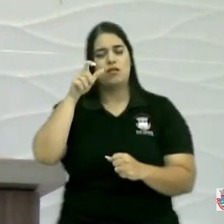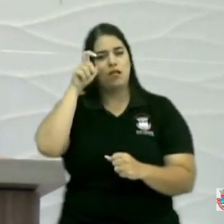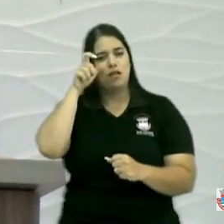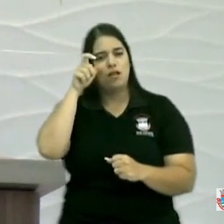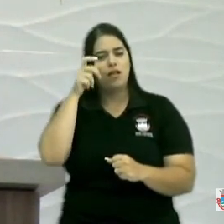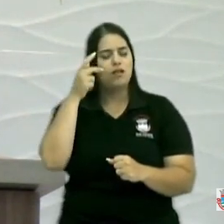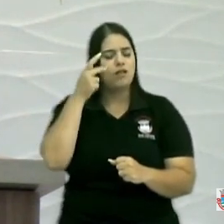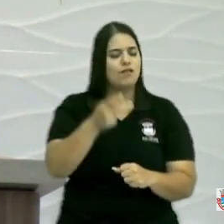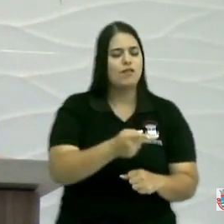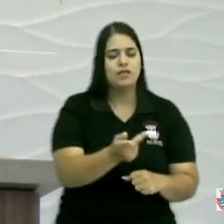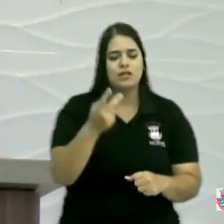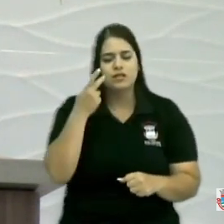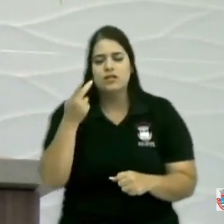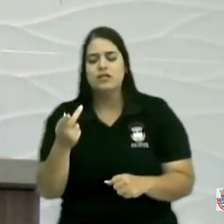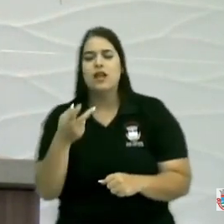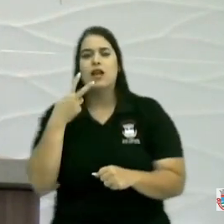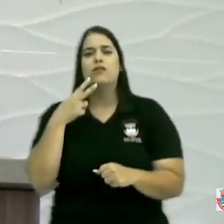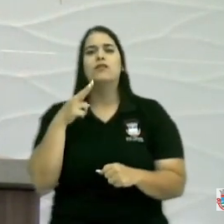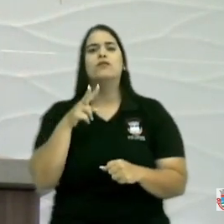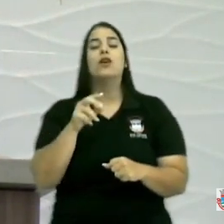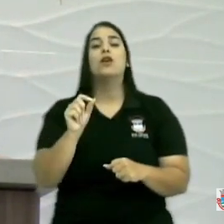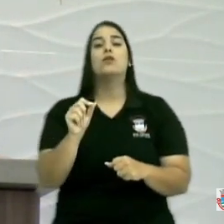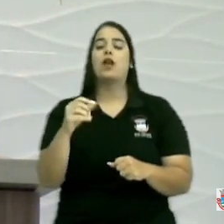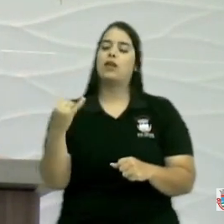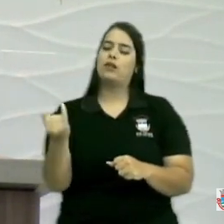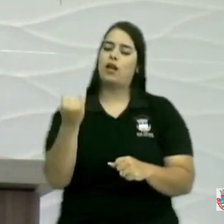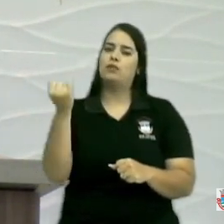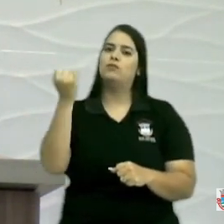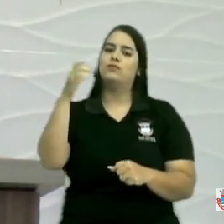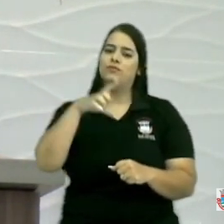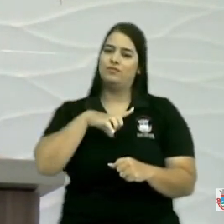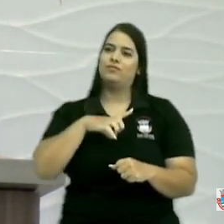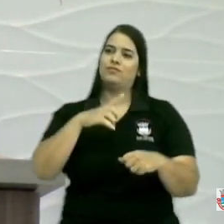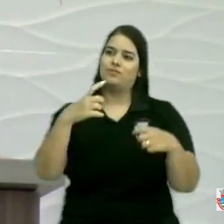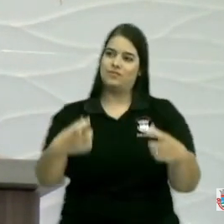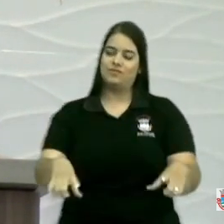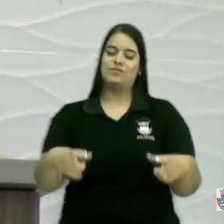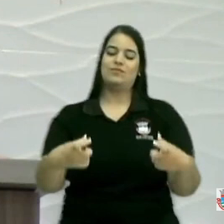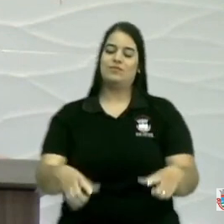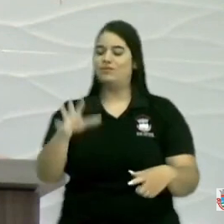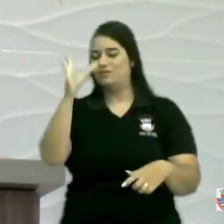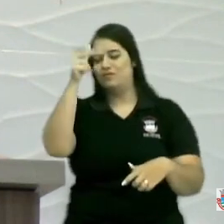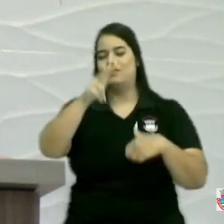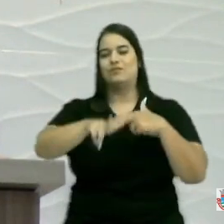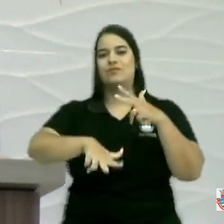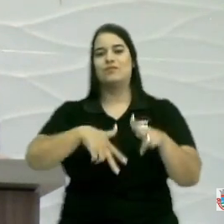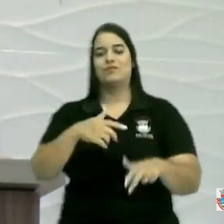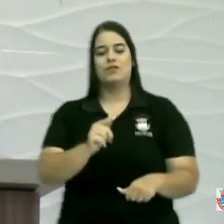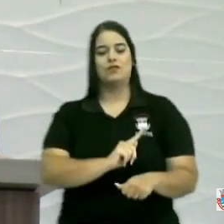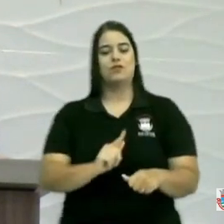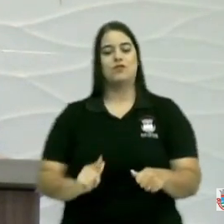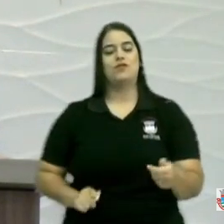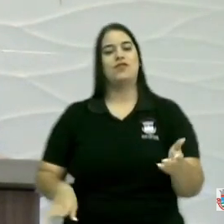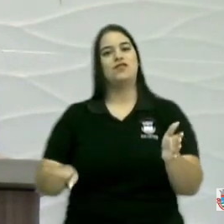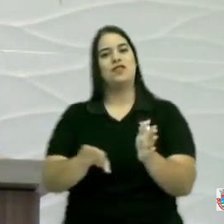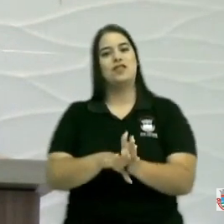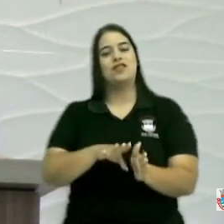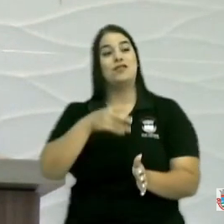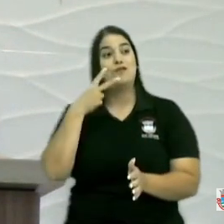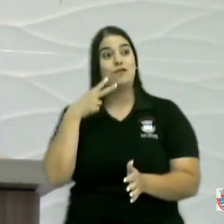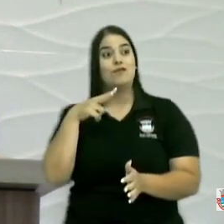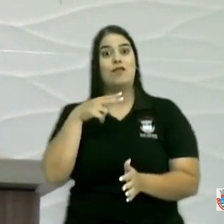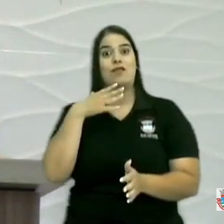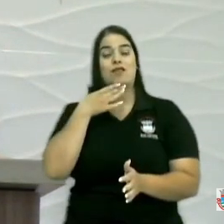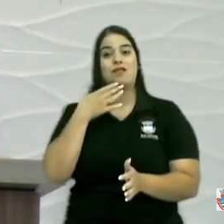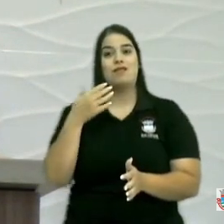ver a importância que tem esse espaço para São Bento do Una. E ver que, de fato, o governo está chegando e está melhorando aquele que deu certo, fazendo